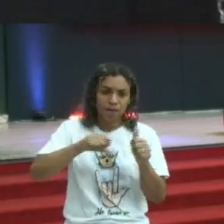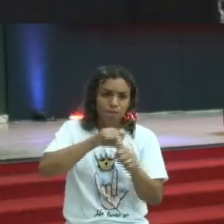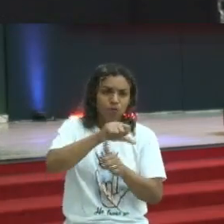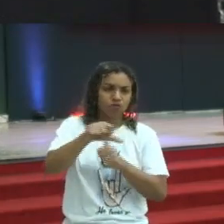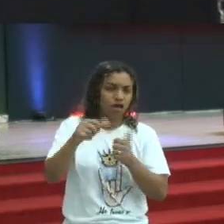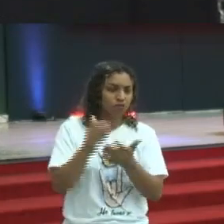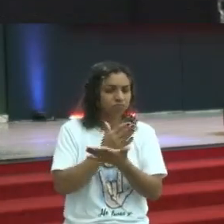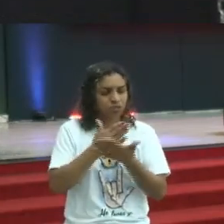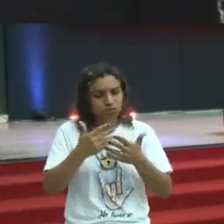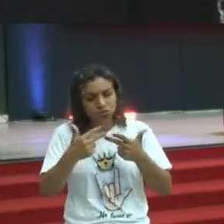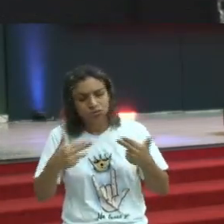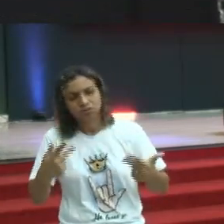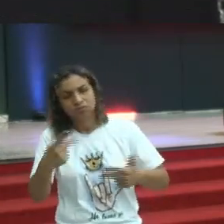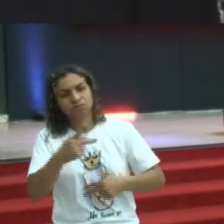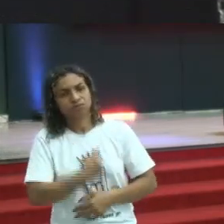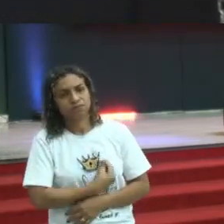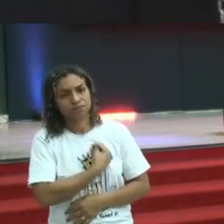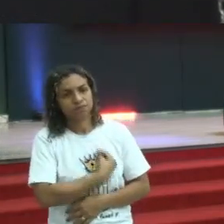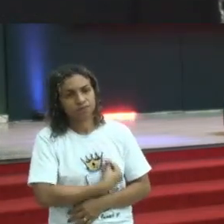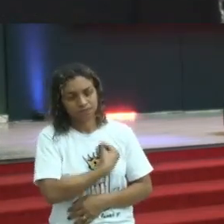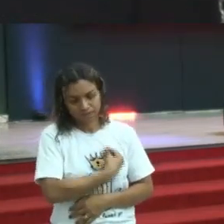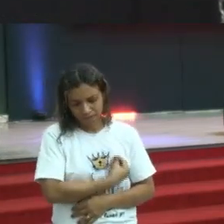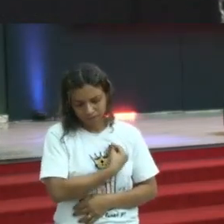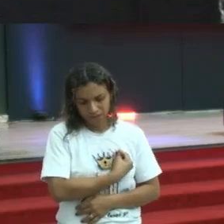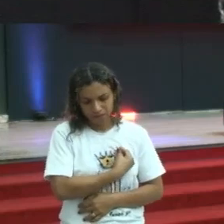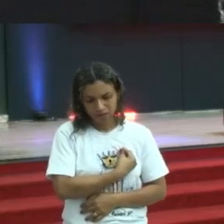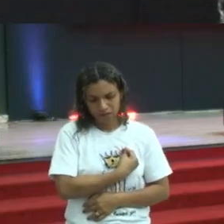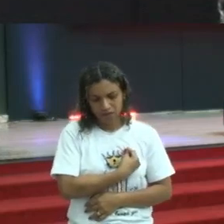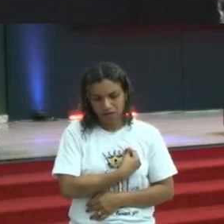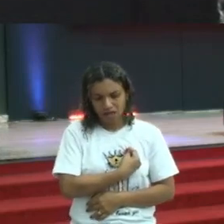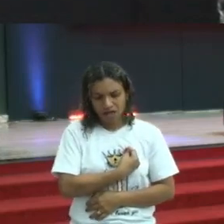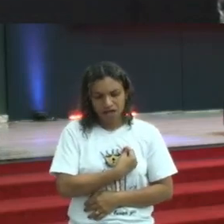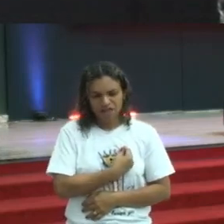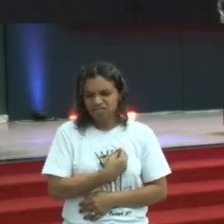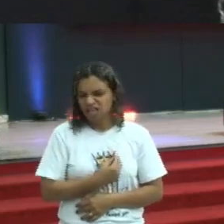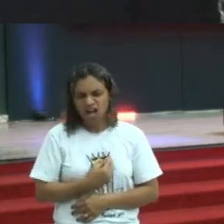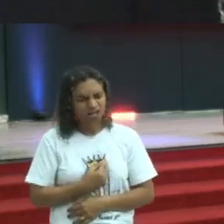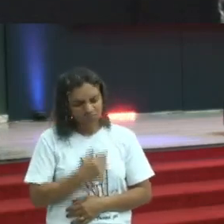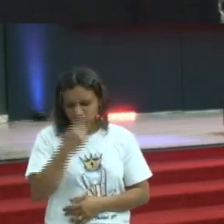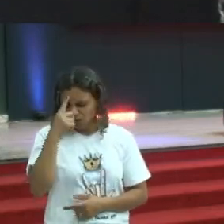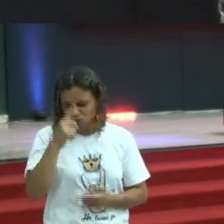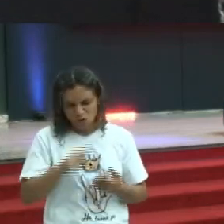algumas áreas da sua vida que você não aceita,